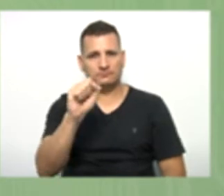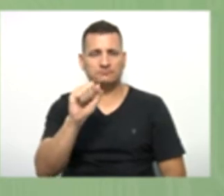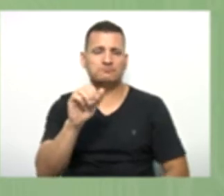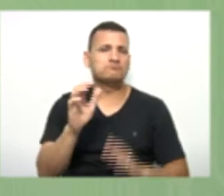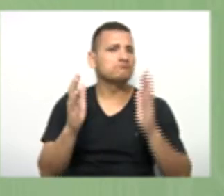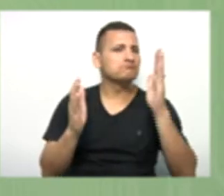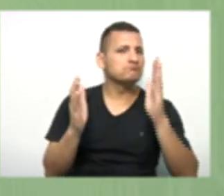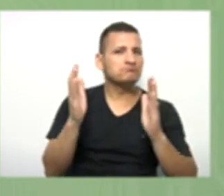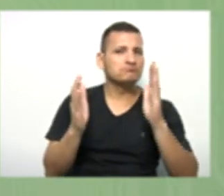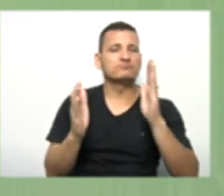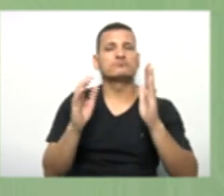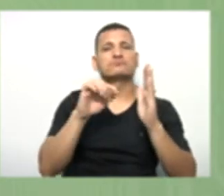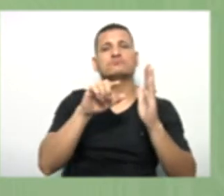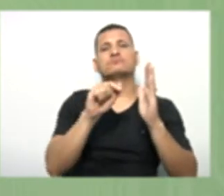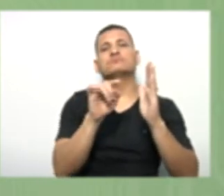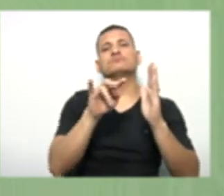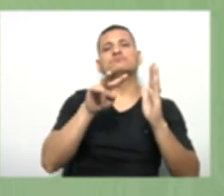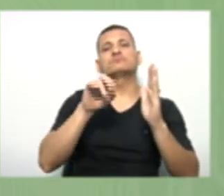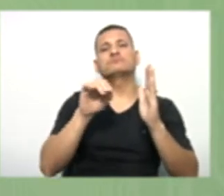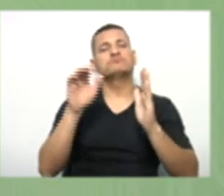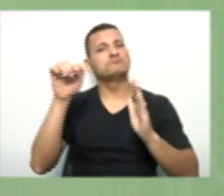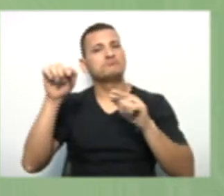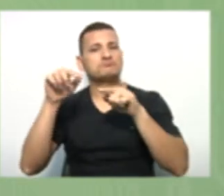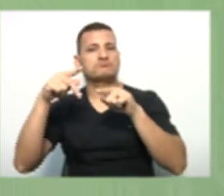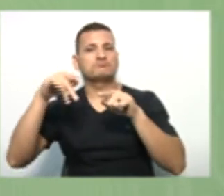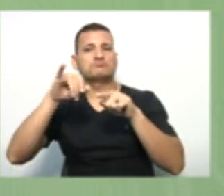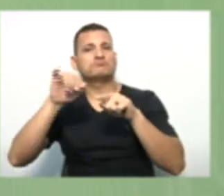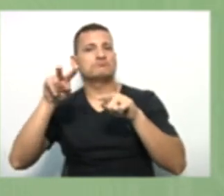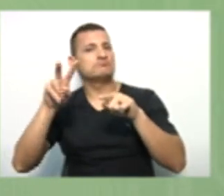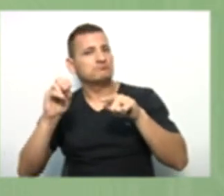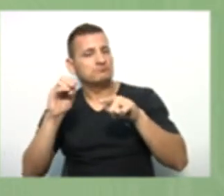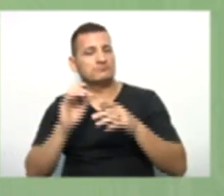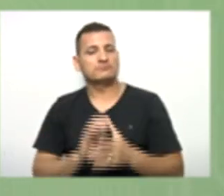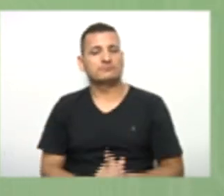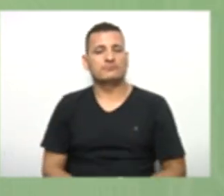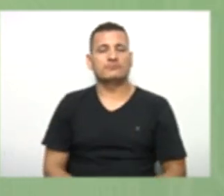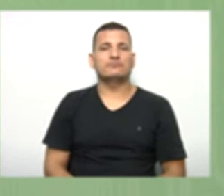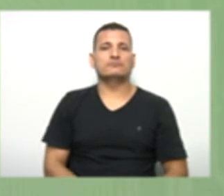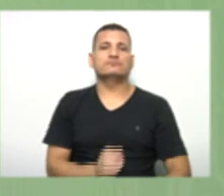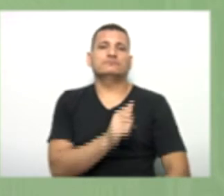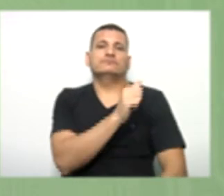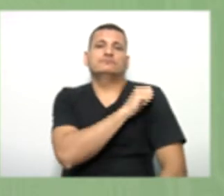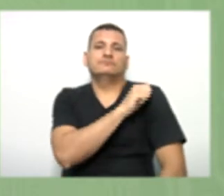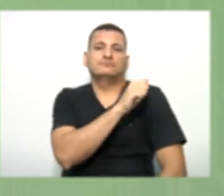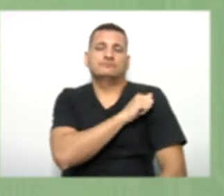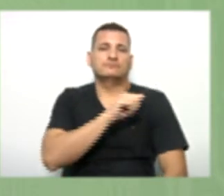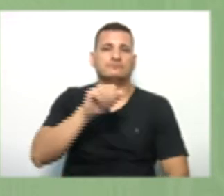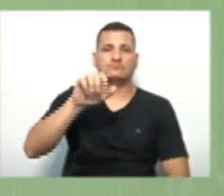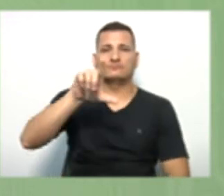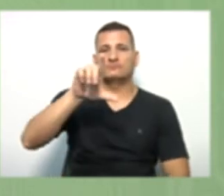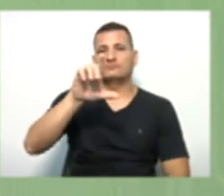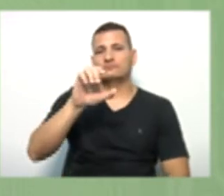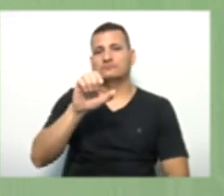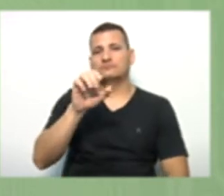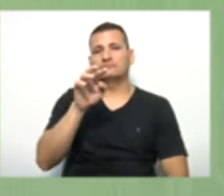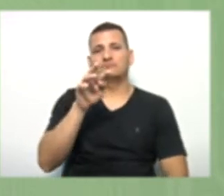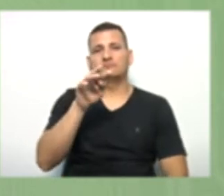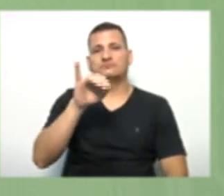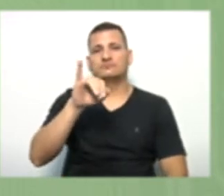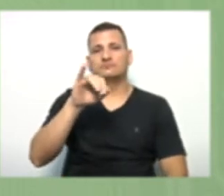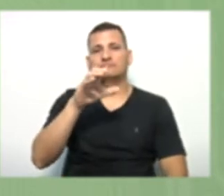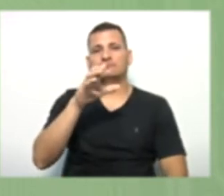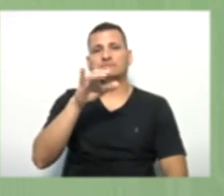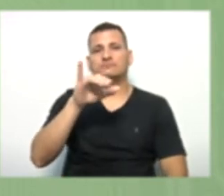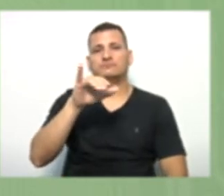ou do passivo? Vamos lá, quem respondeu? A aluna Letícia, que é quem está passando as informações, Letícia Rigato, da